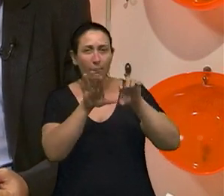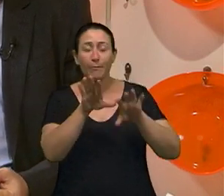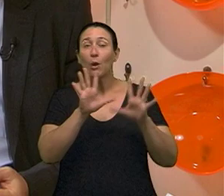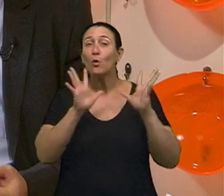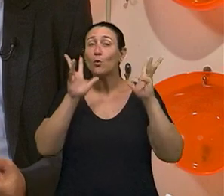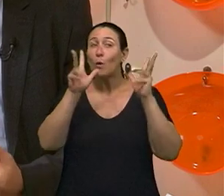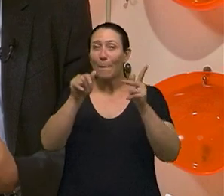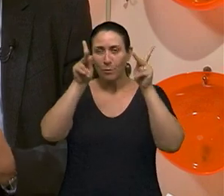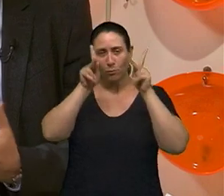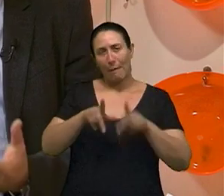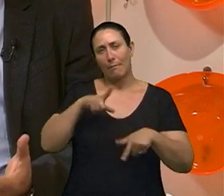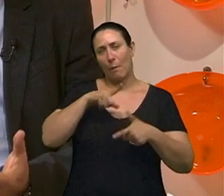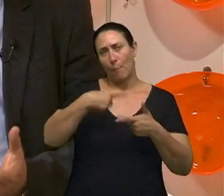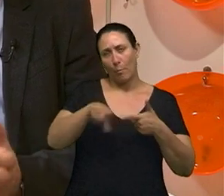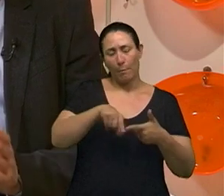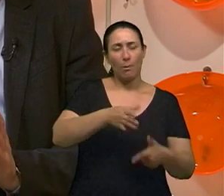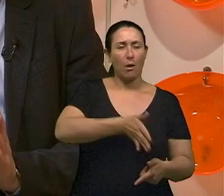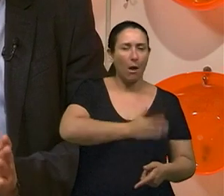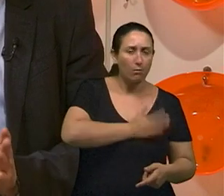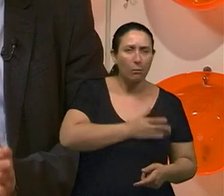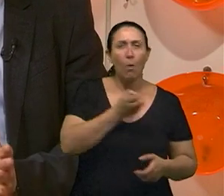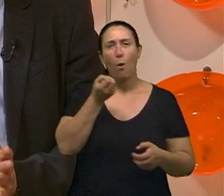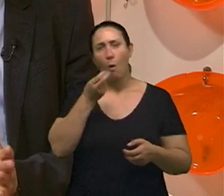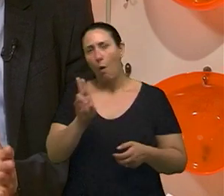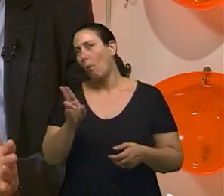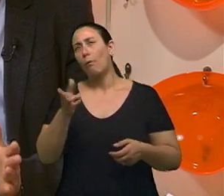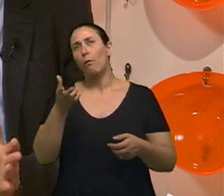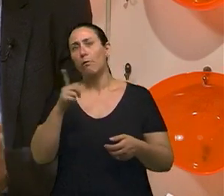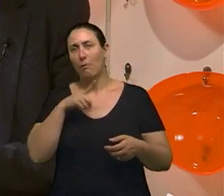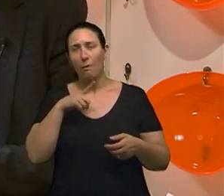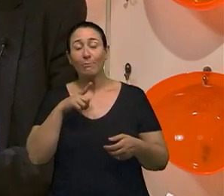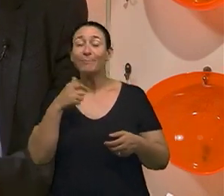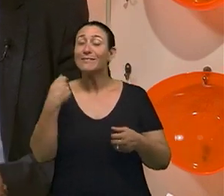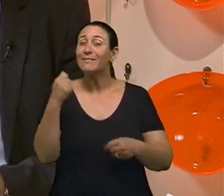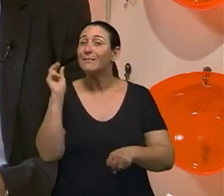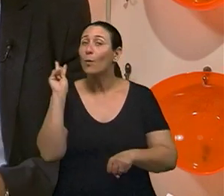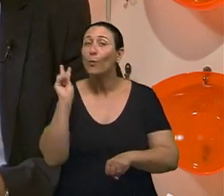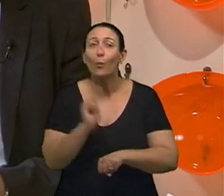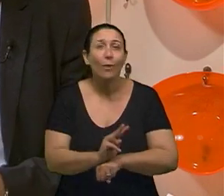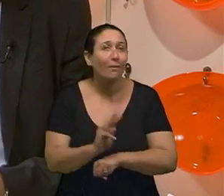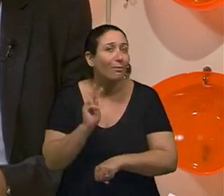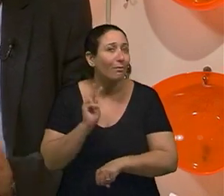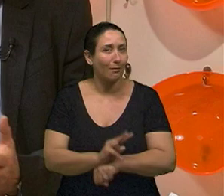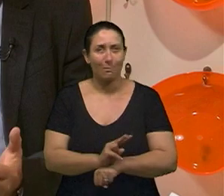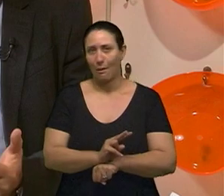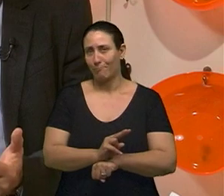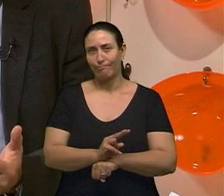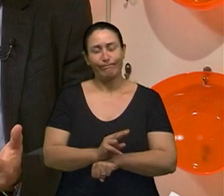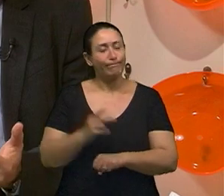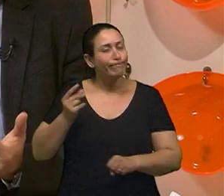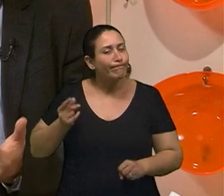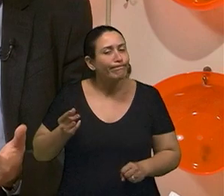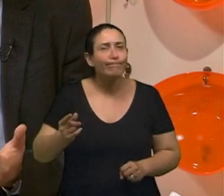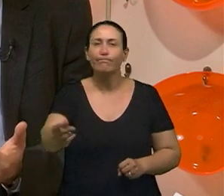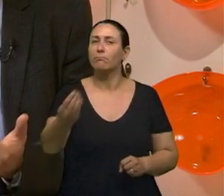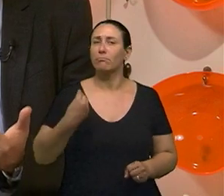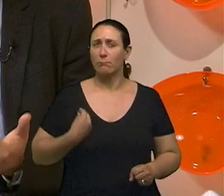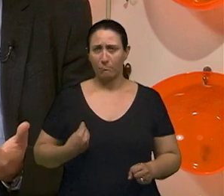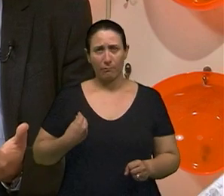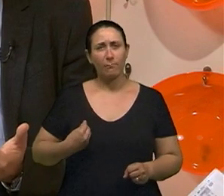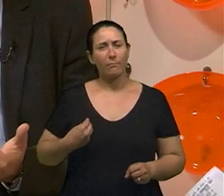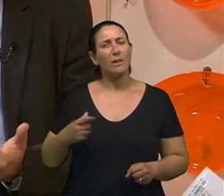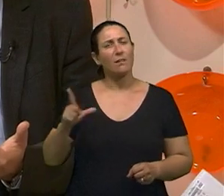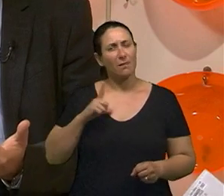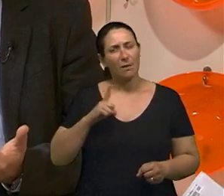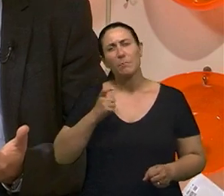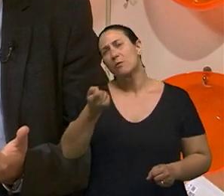doença cardíaca ou vascular ou um aneurisma ele deve fazer ter um cuidado por toda a vida então além dos medicamentos